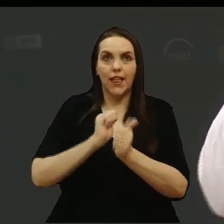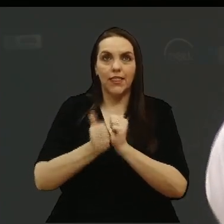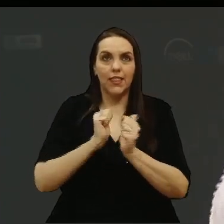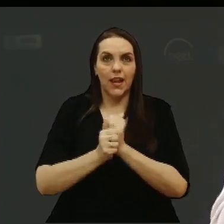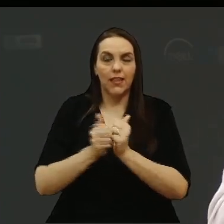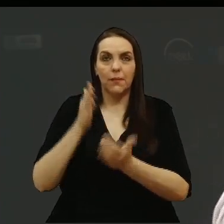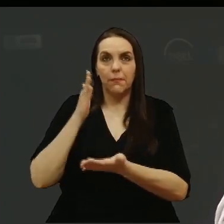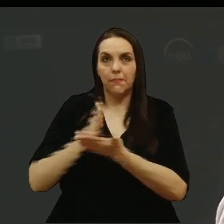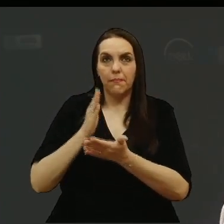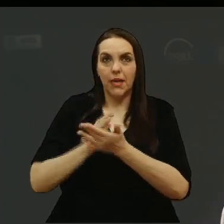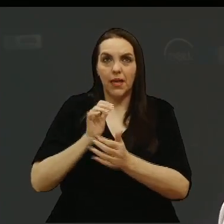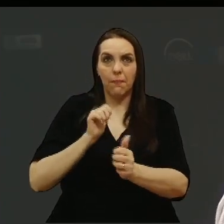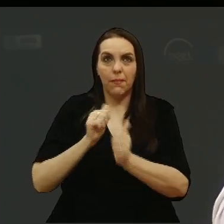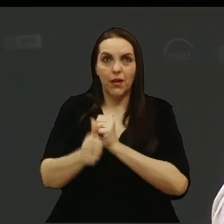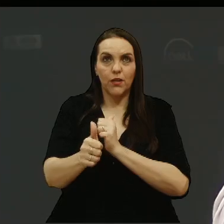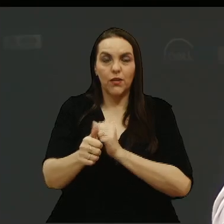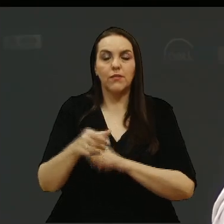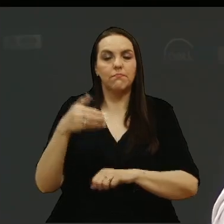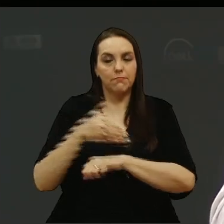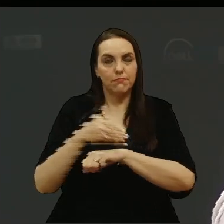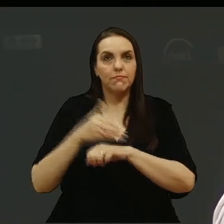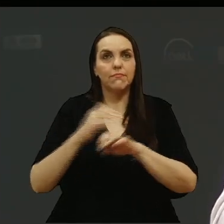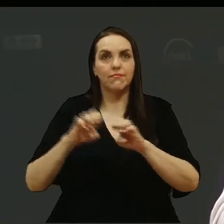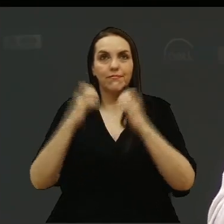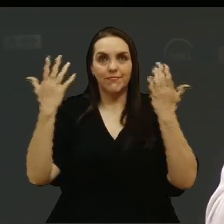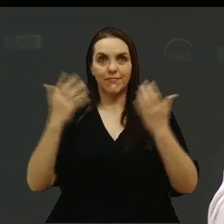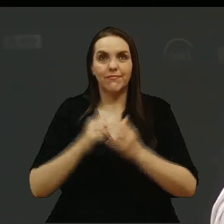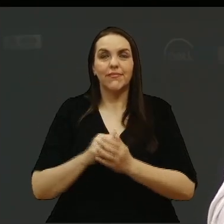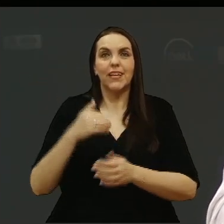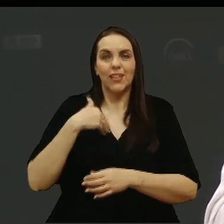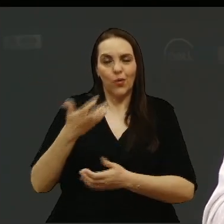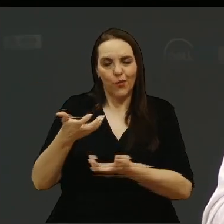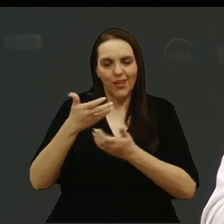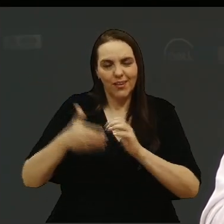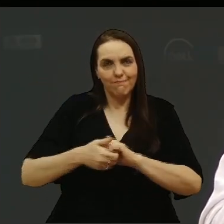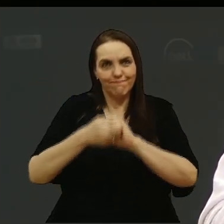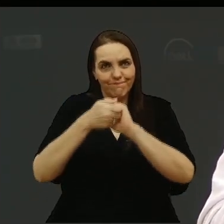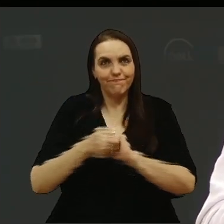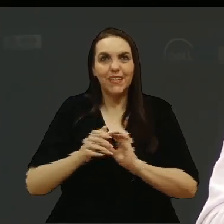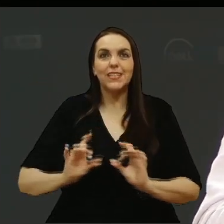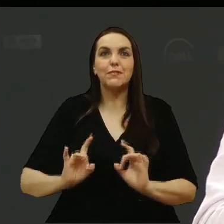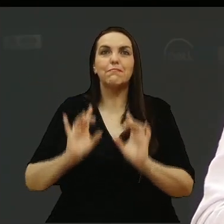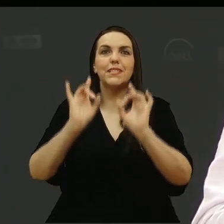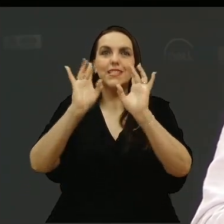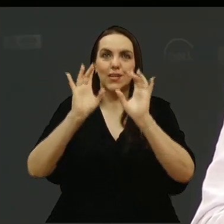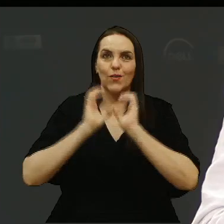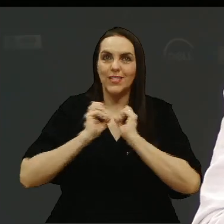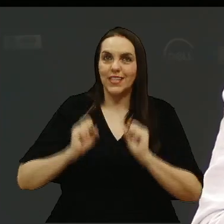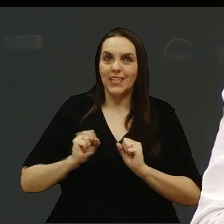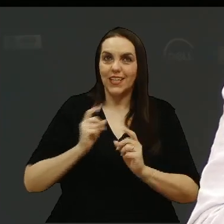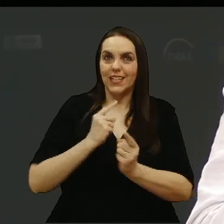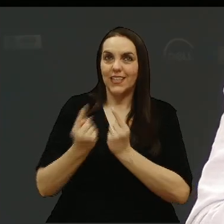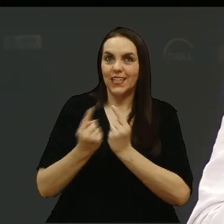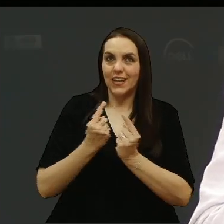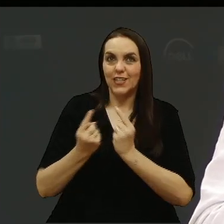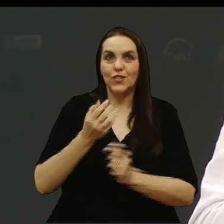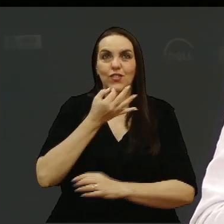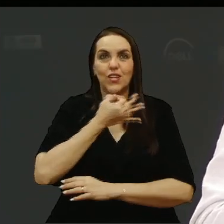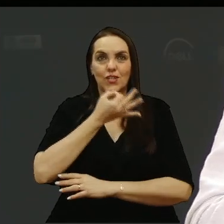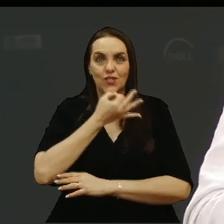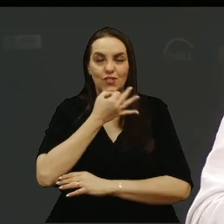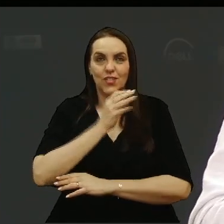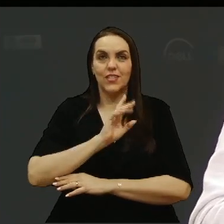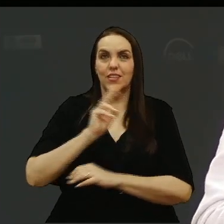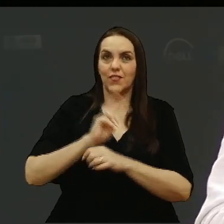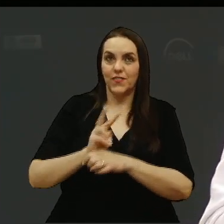Sul pudessem participar do evento. Então, eu queria fazer um cumprimento especial à Secretaria de Trânsito de Caxias do Sul e os fiscais de